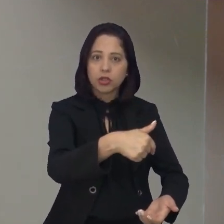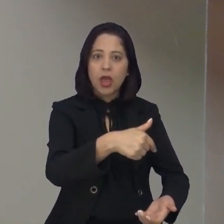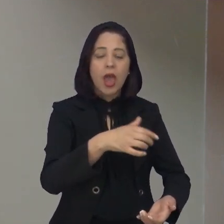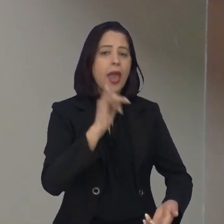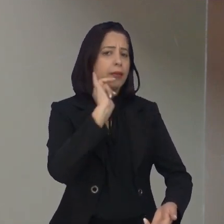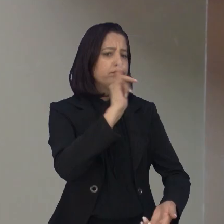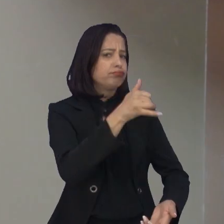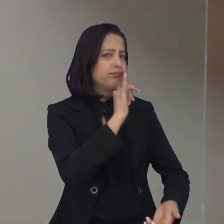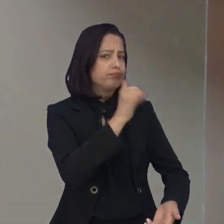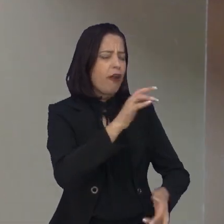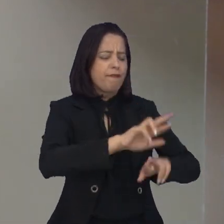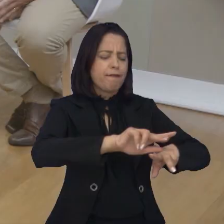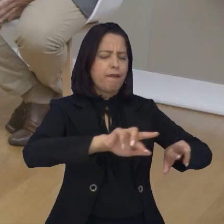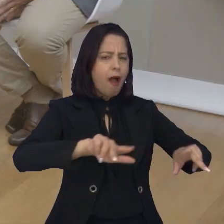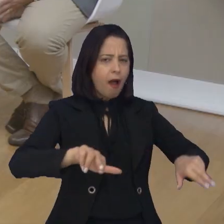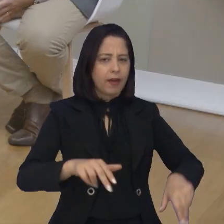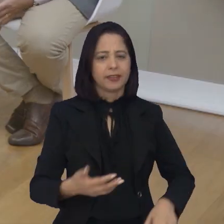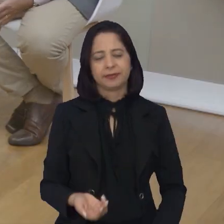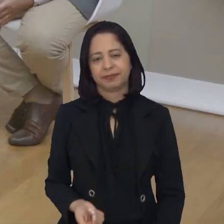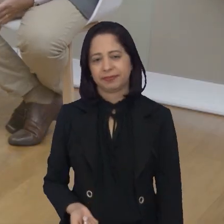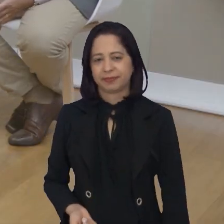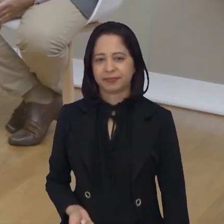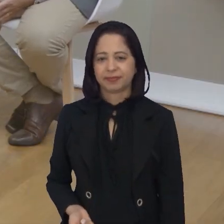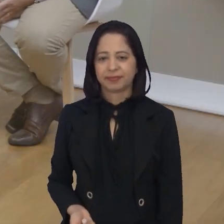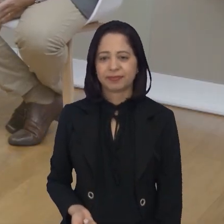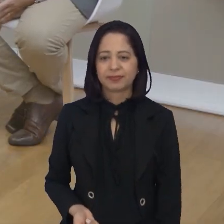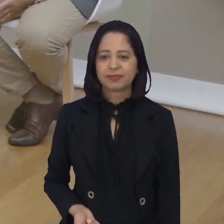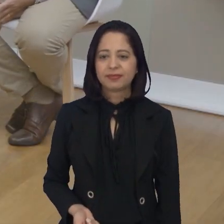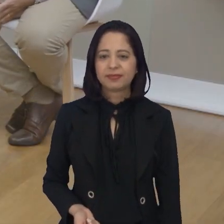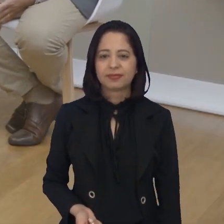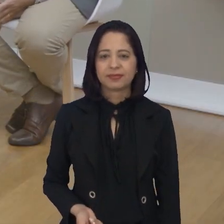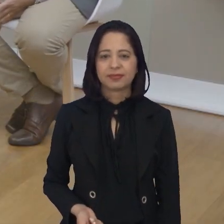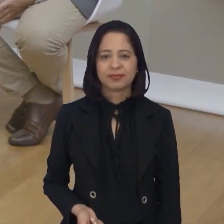para contar. Doutor, vamos conferir aqui?